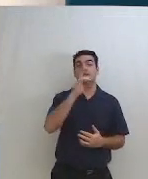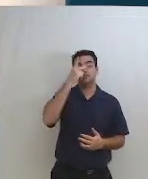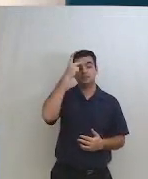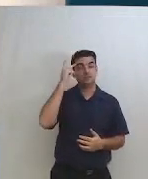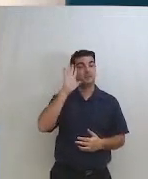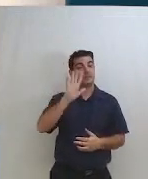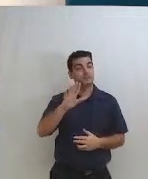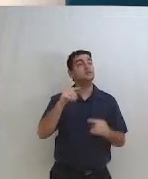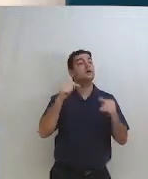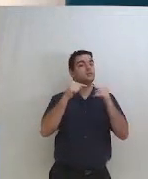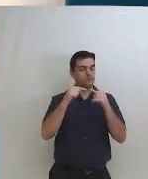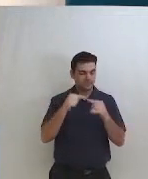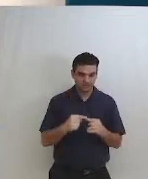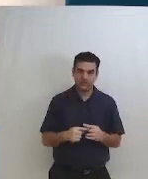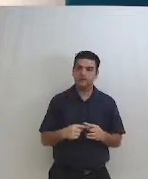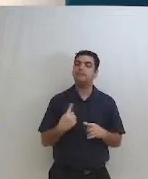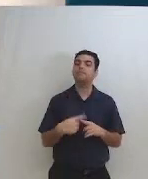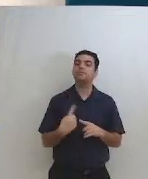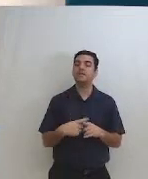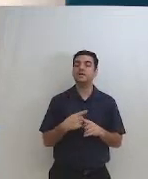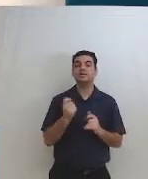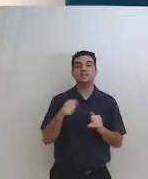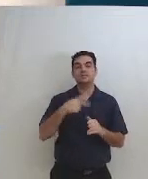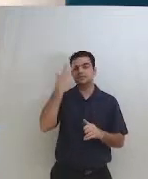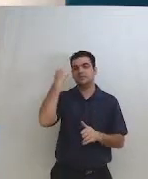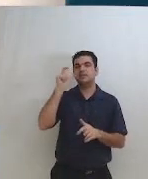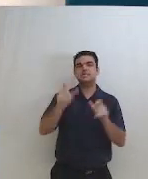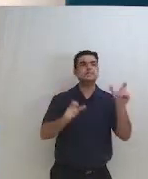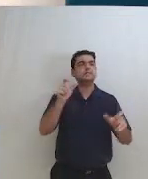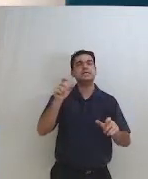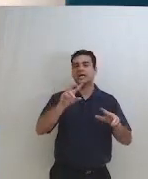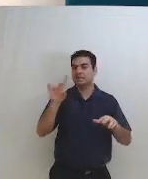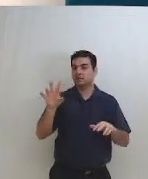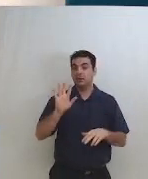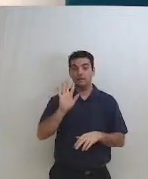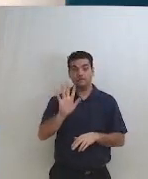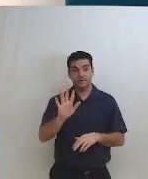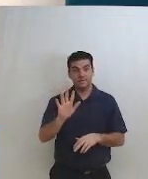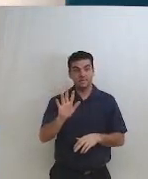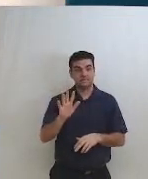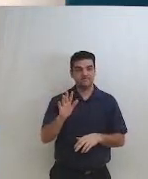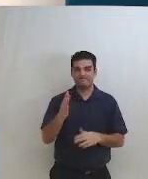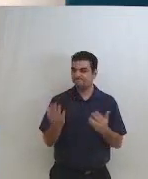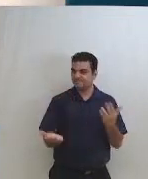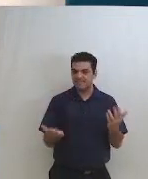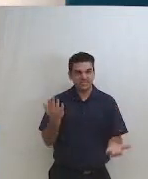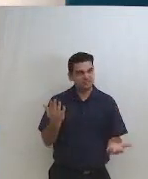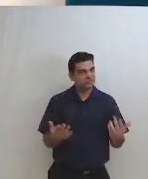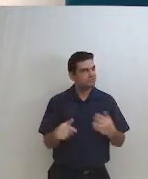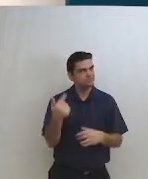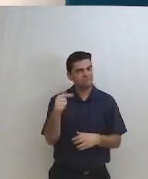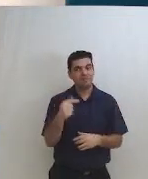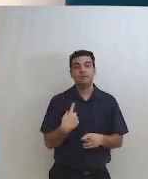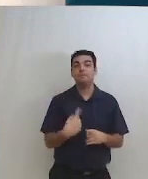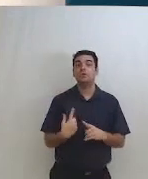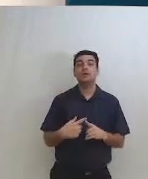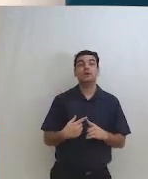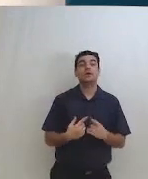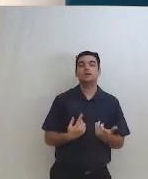caso, pois ajuda a individualizar pessoas suspeitas. Mas não é proporcional em sentido estrito, visto que adentra